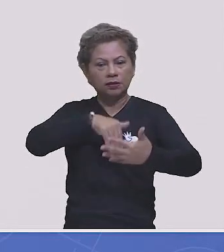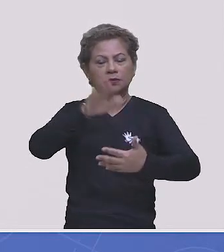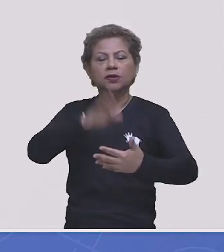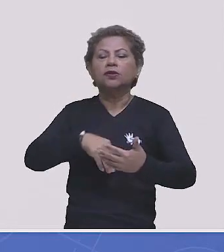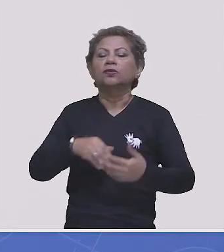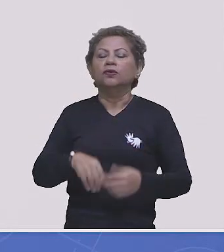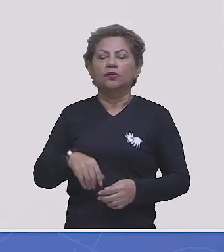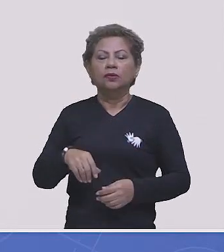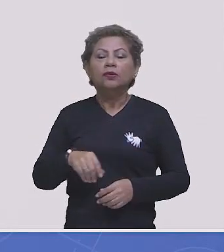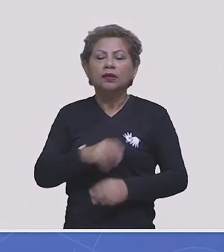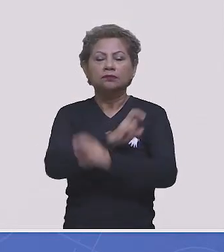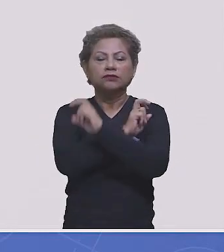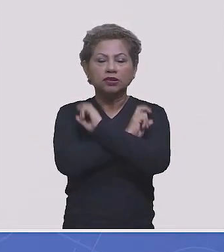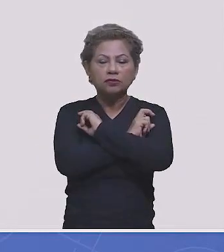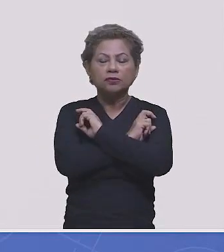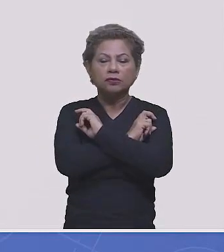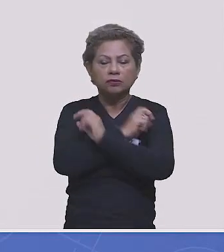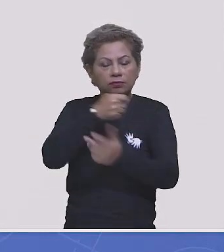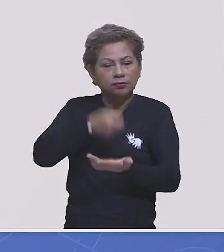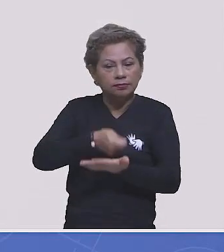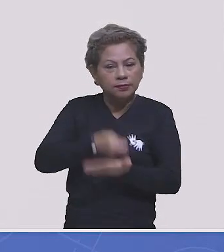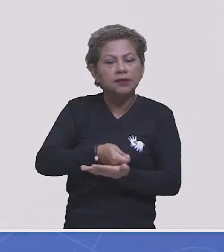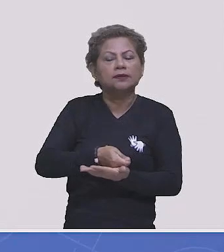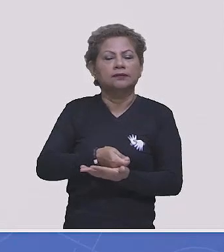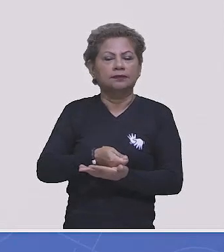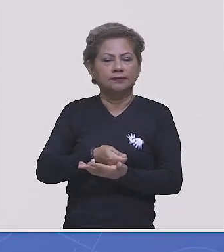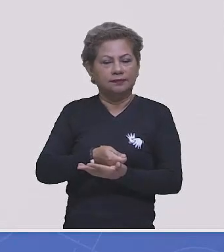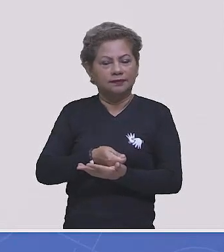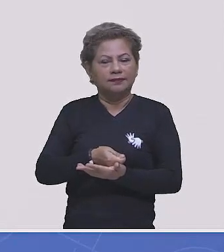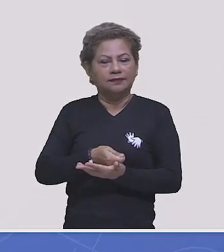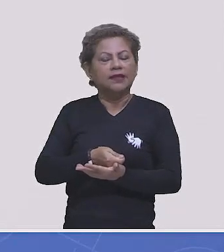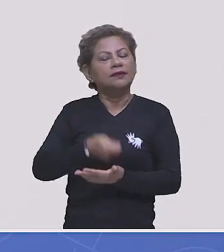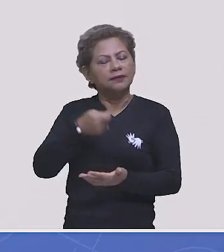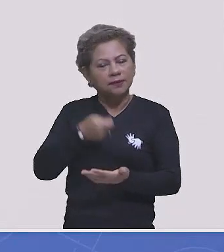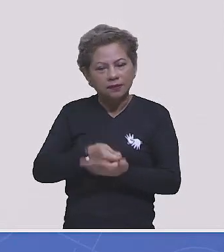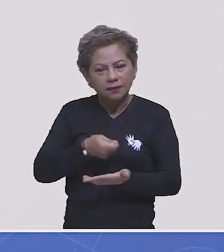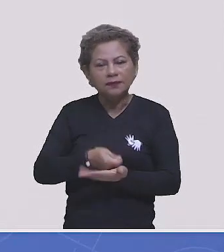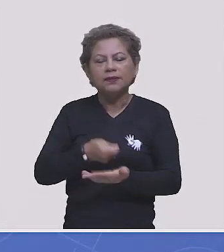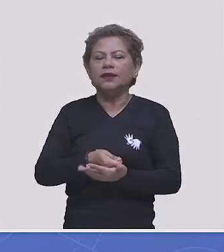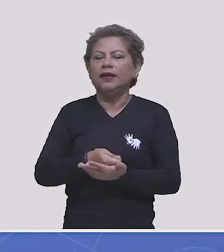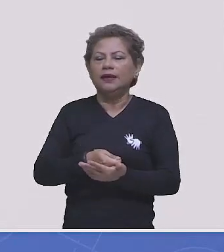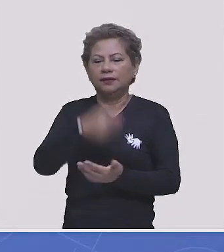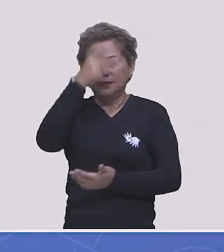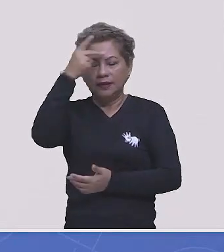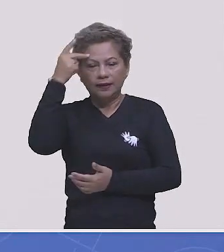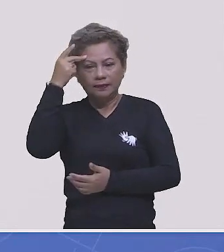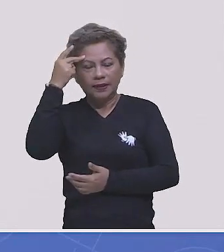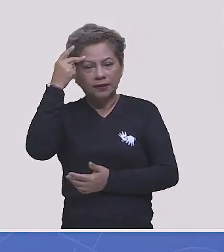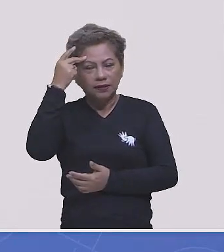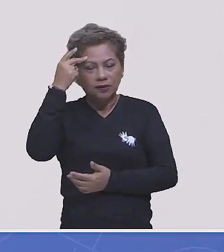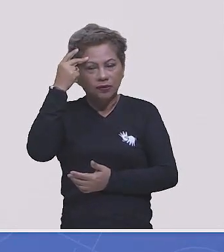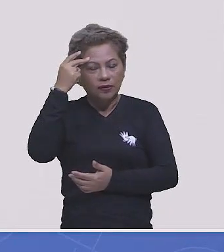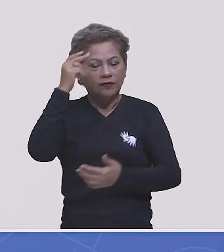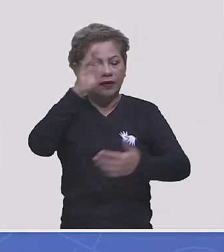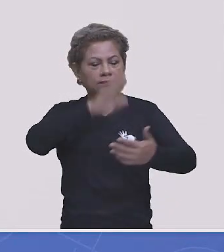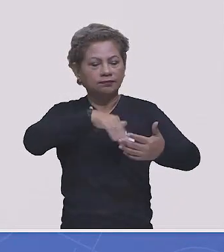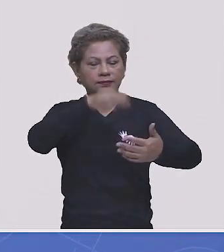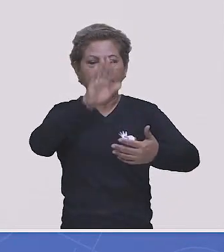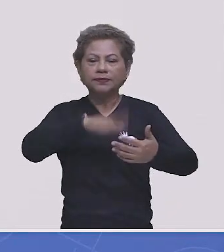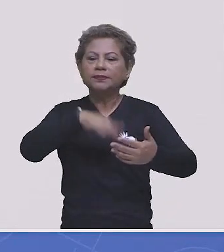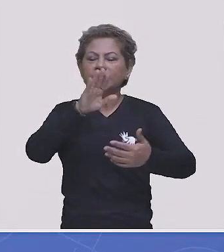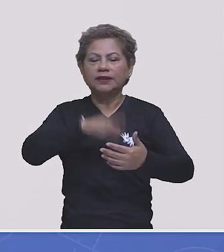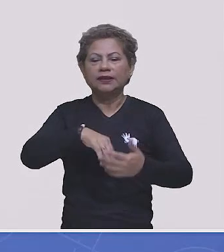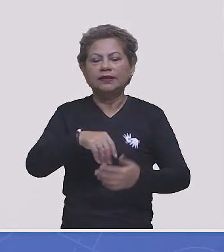elas tinham que seguir essa determinação, né? Então, obrigatoriamente, o artista egípcio que estava lá pintando, fazendo as suas